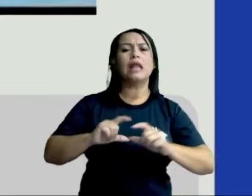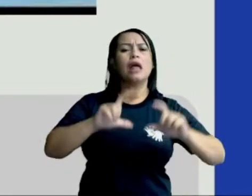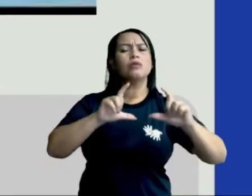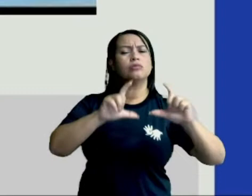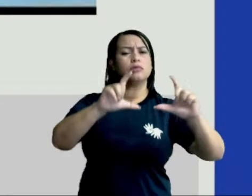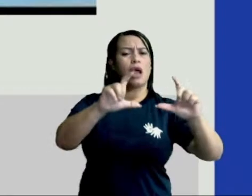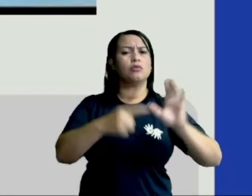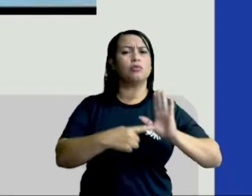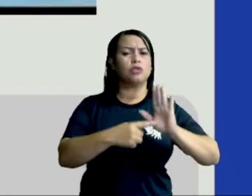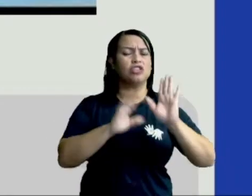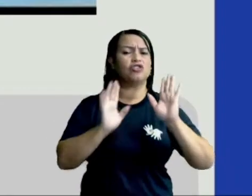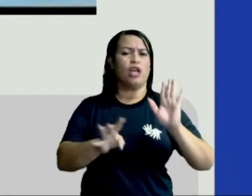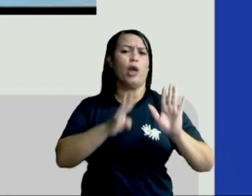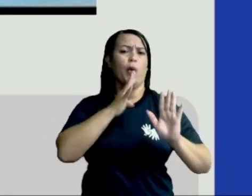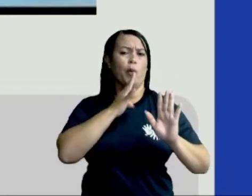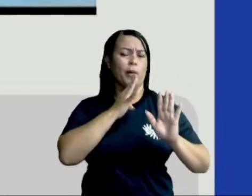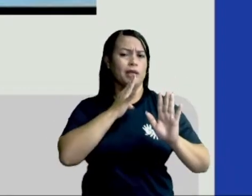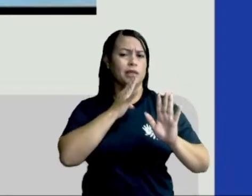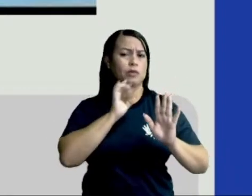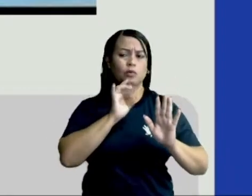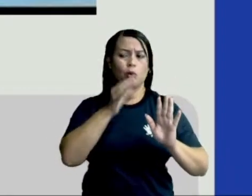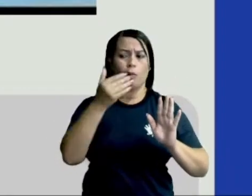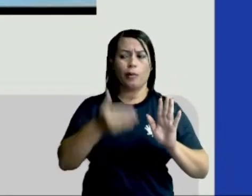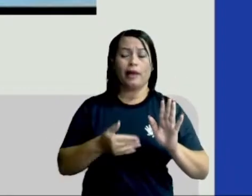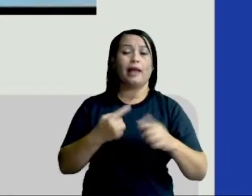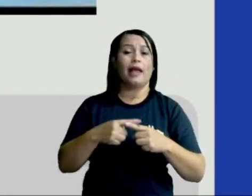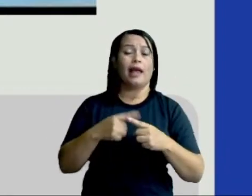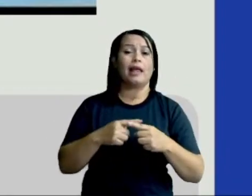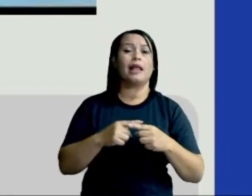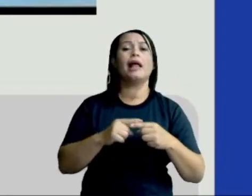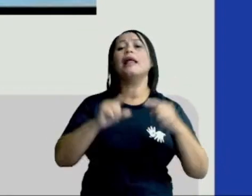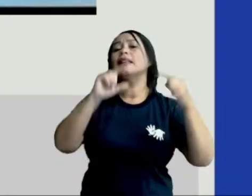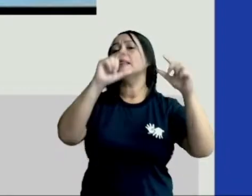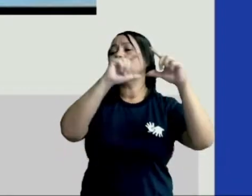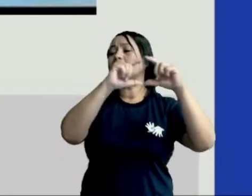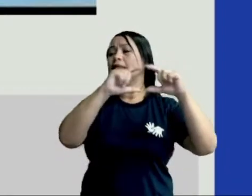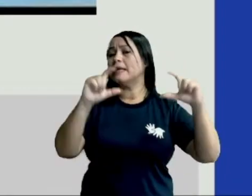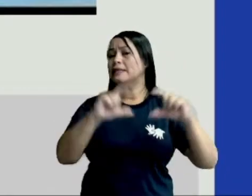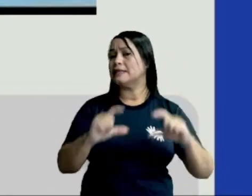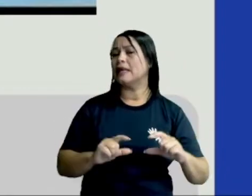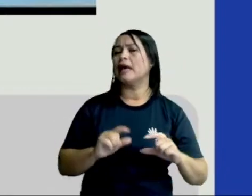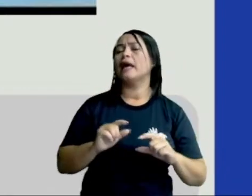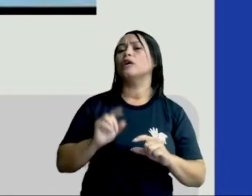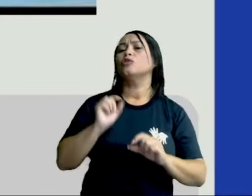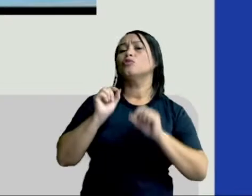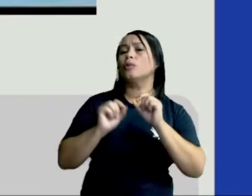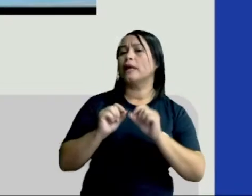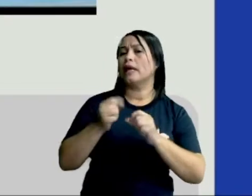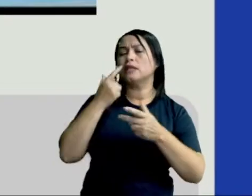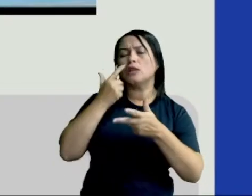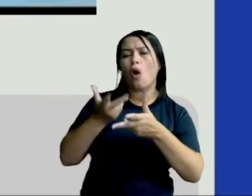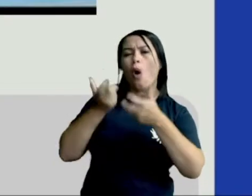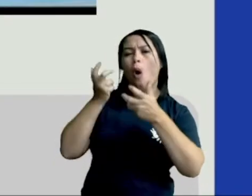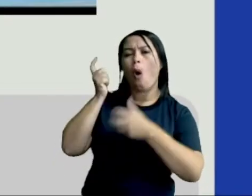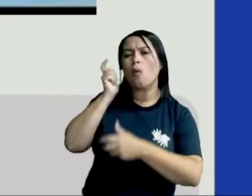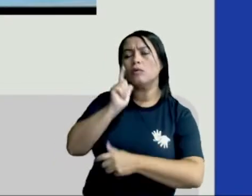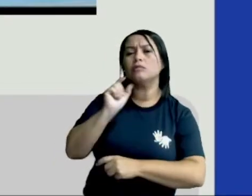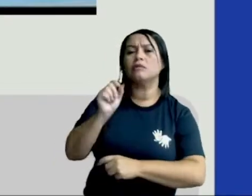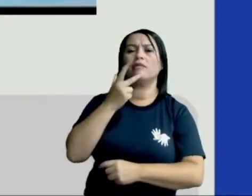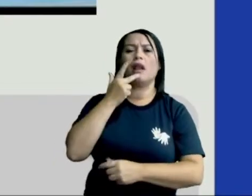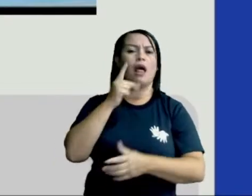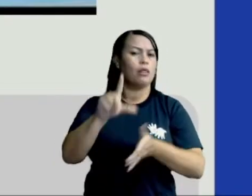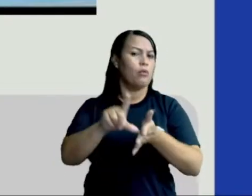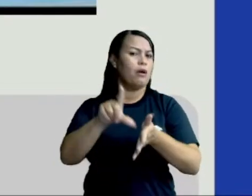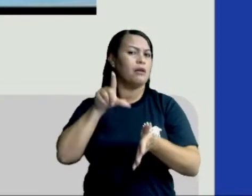é muito conhecido, mas não apenas por isso. Porque nesse trecho em específico, a gente consegue observar aquilo que eu